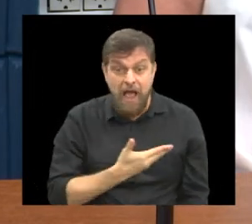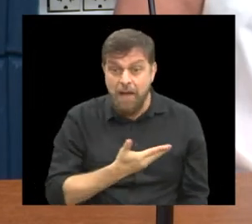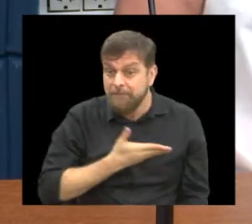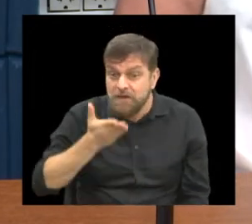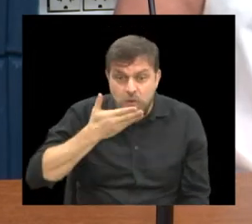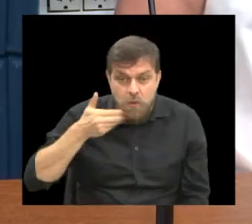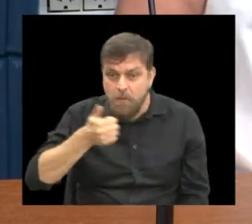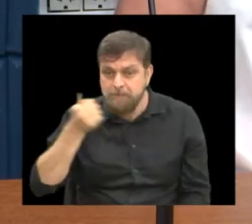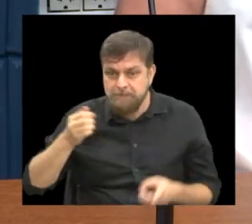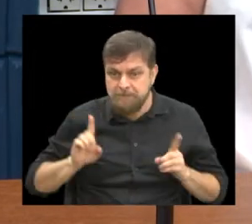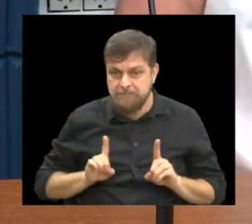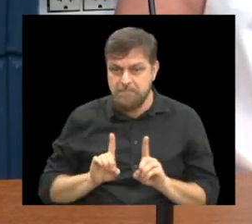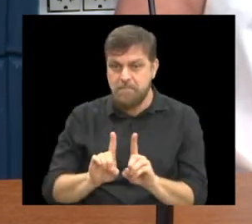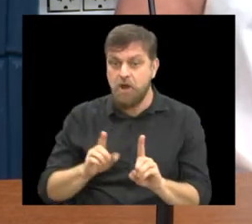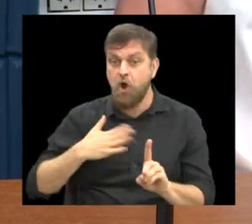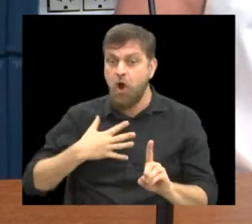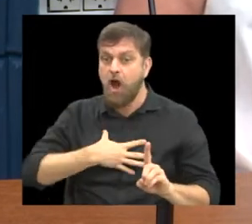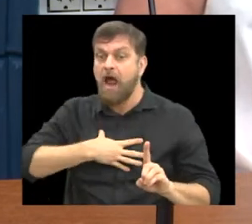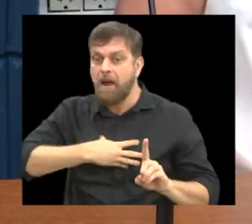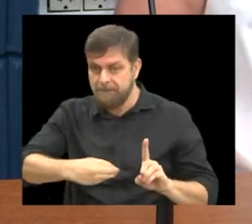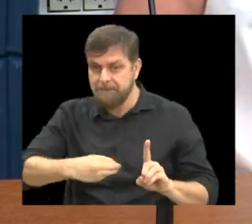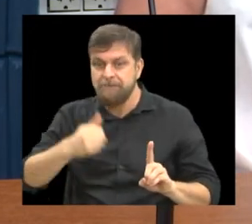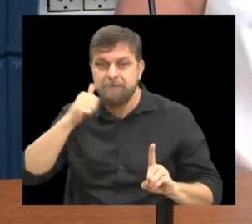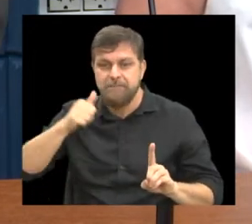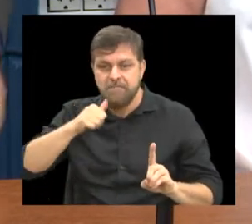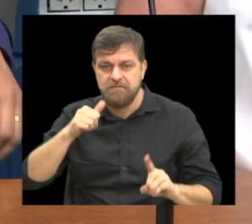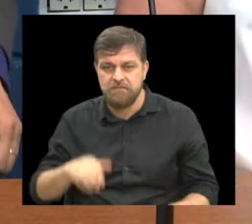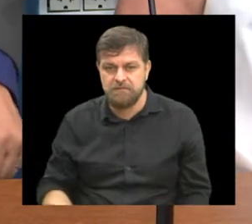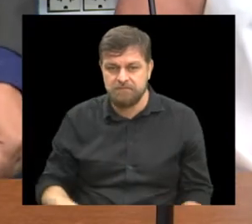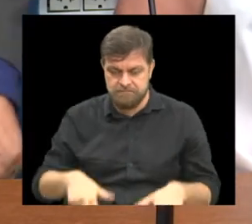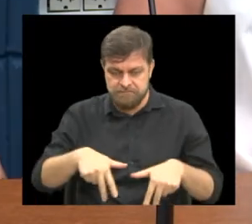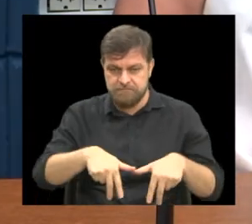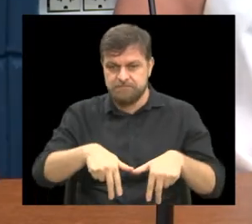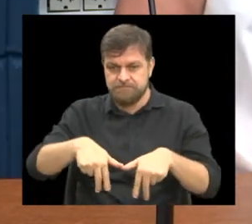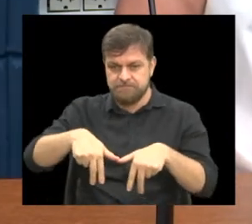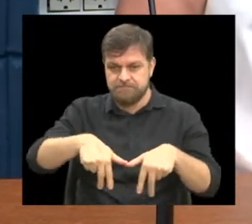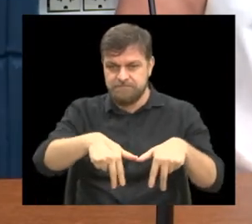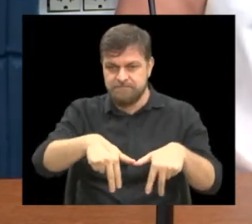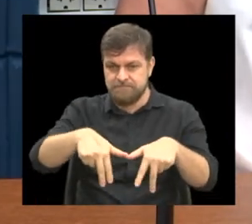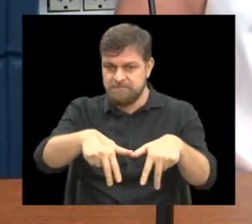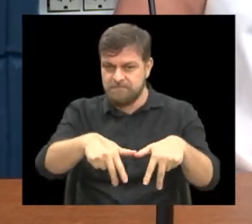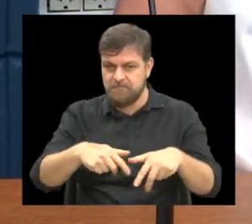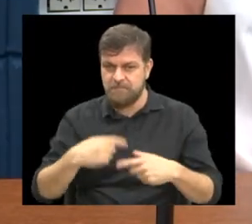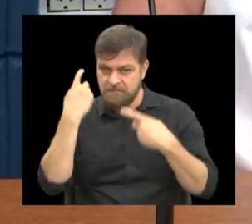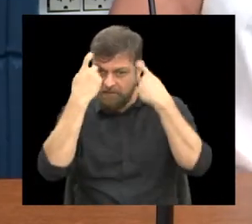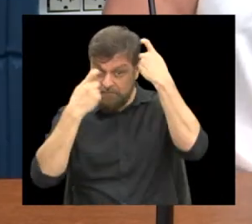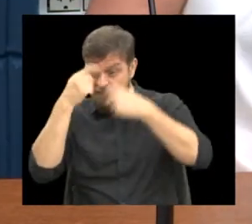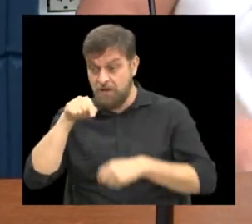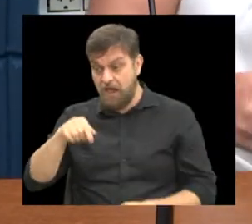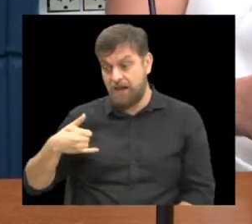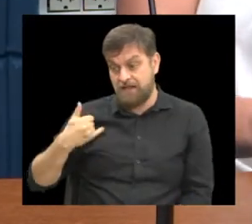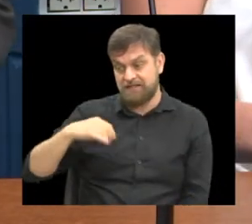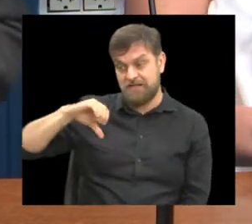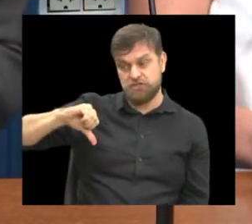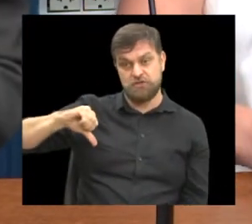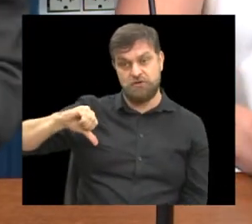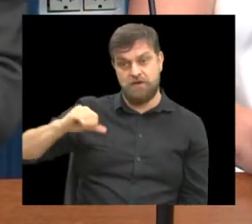dela. Tanto é que eles andavam com a mãozinha para lá e para cá, e eu fiquei preocupado, porque ela só tem 9 anos,